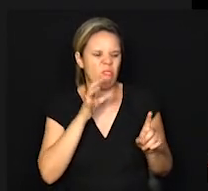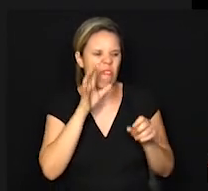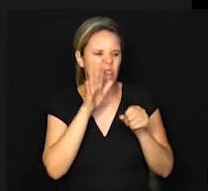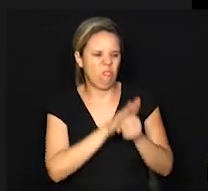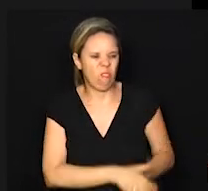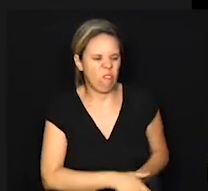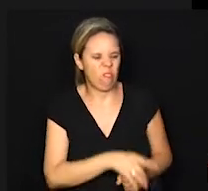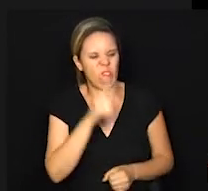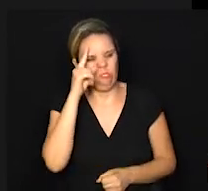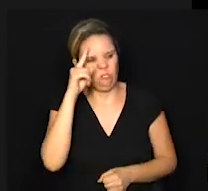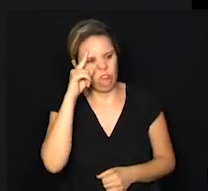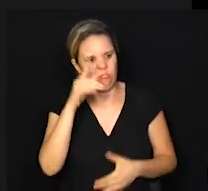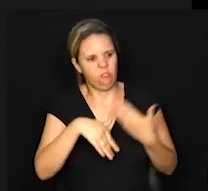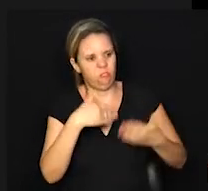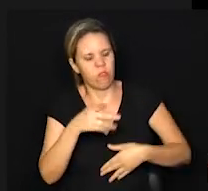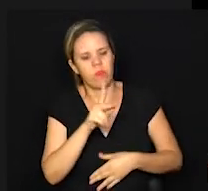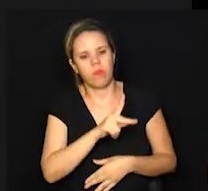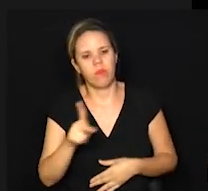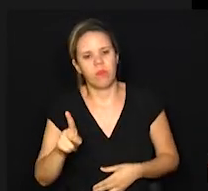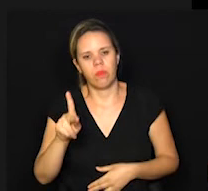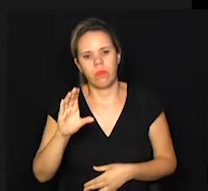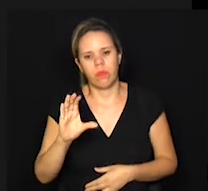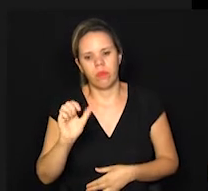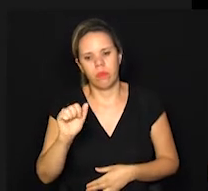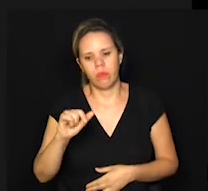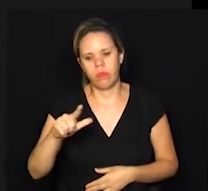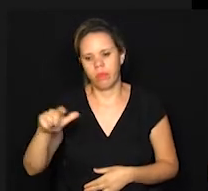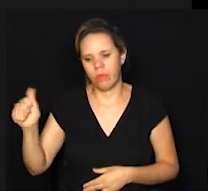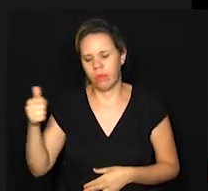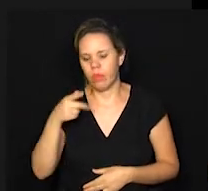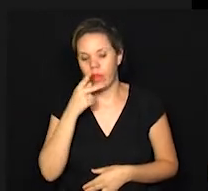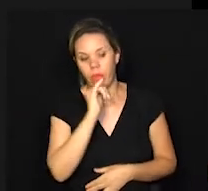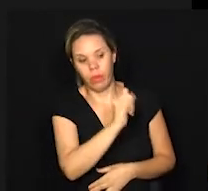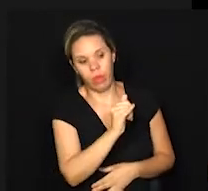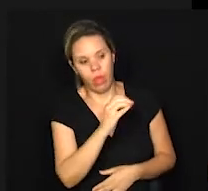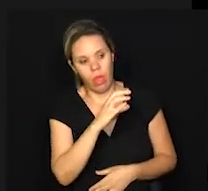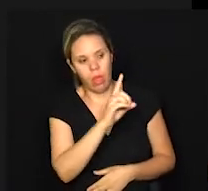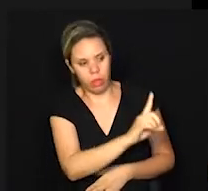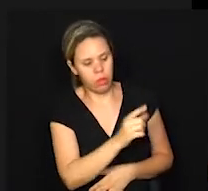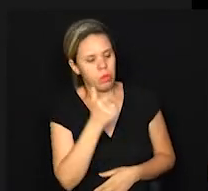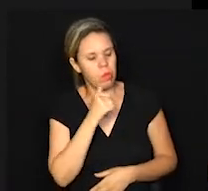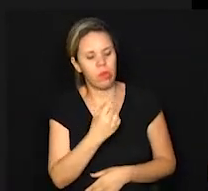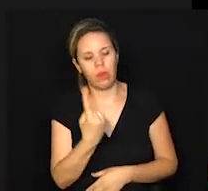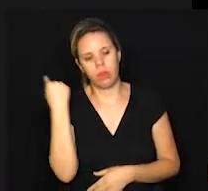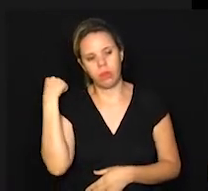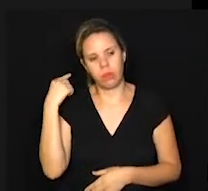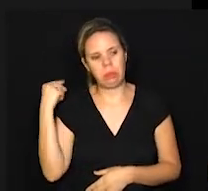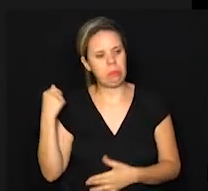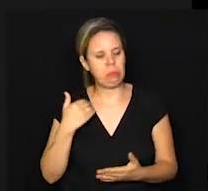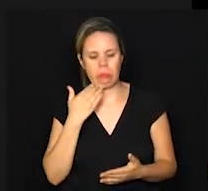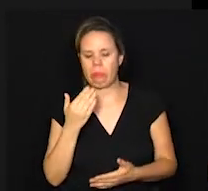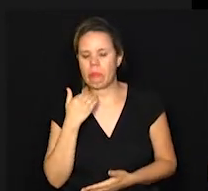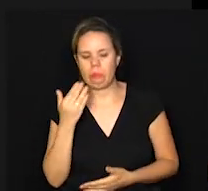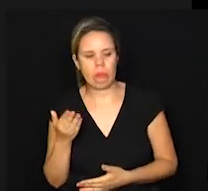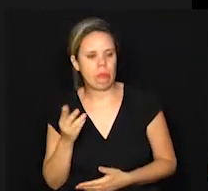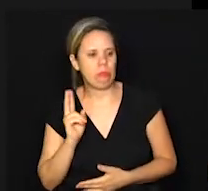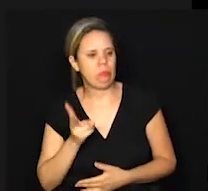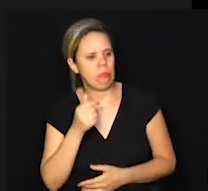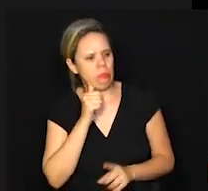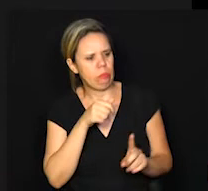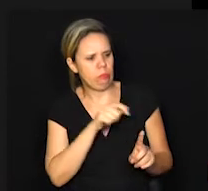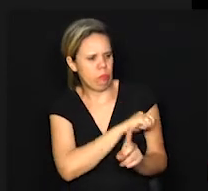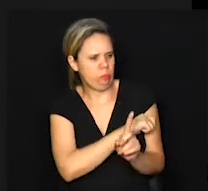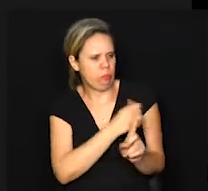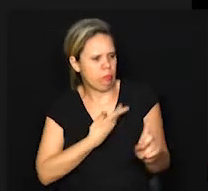E a professora Camila falou que ia falar com a coordenadora Surreila na época, e nada foi feito. Ela continuou me